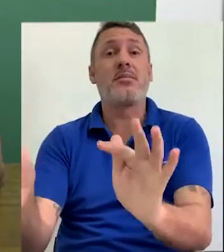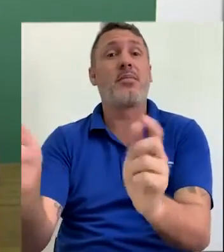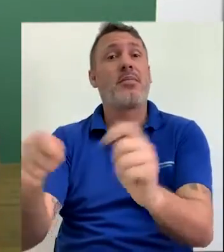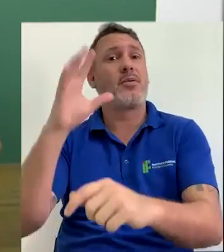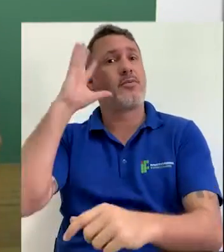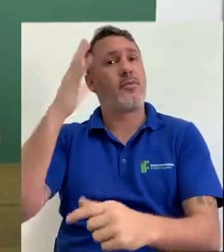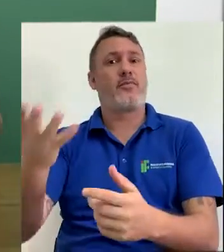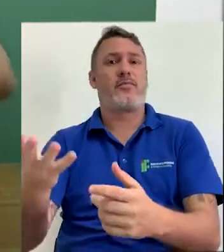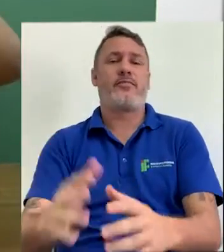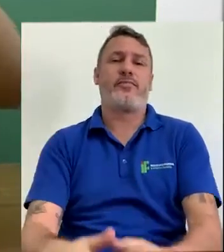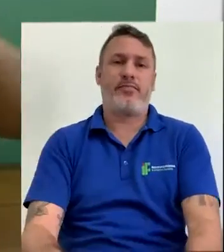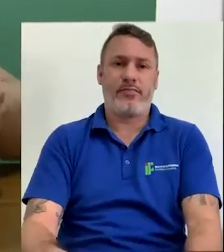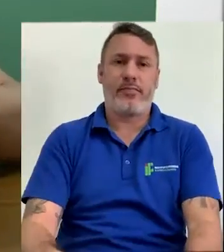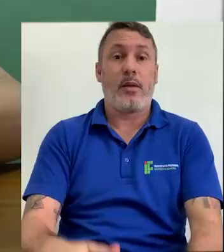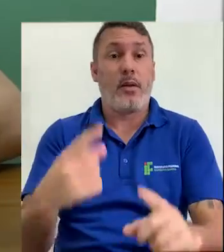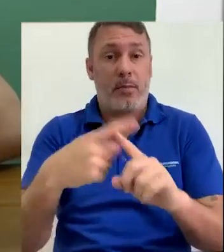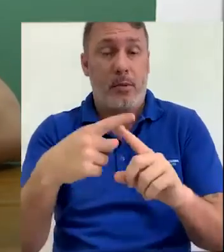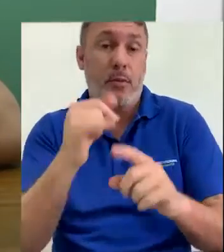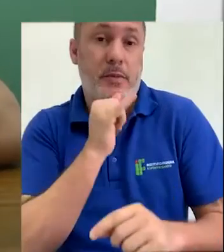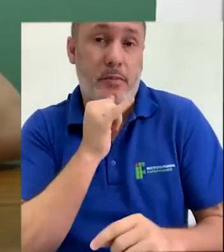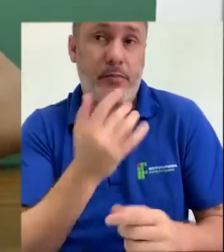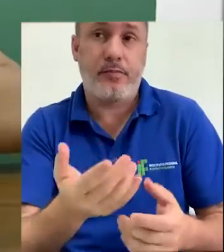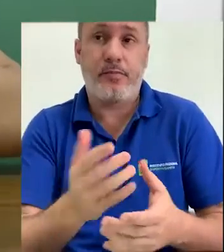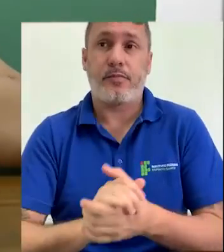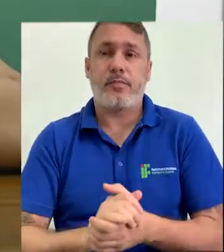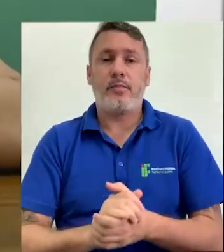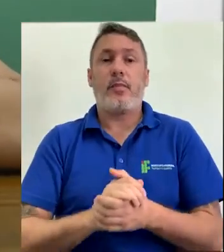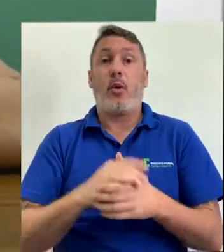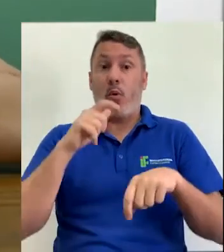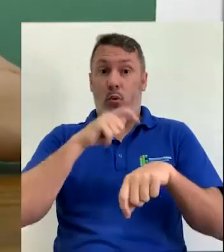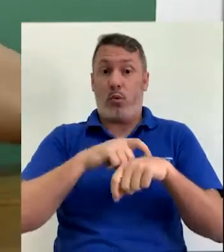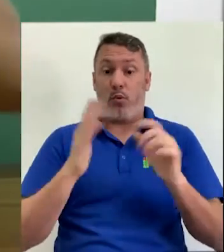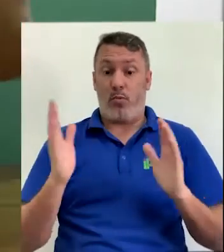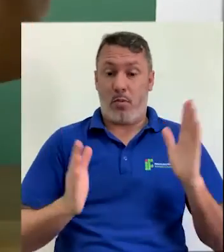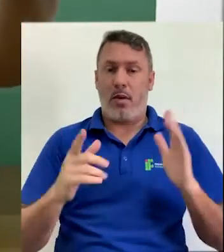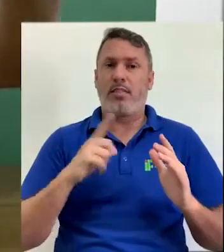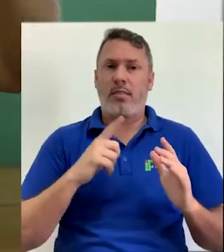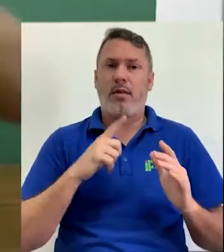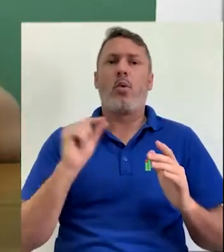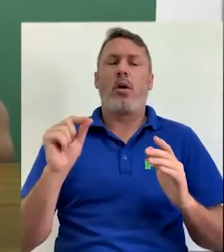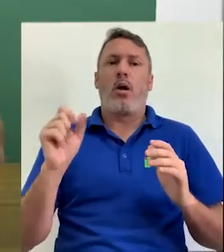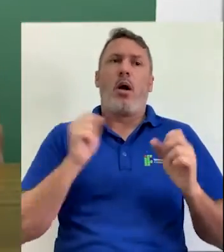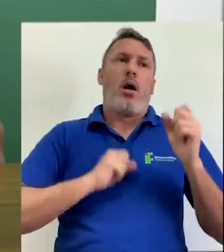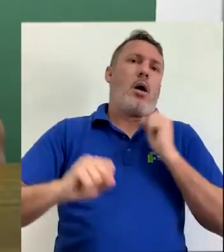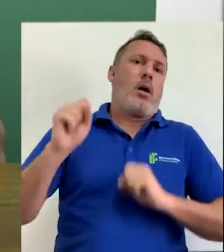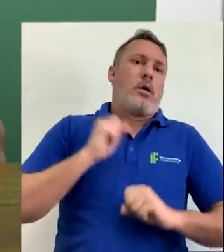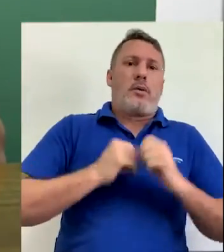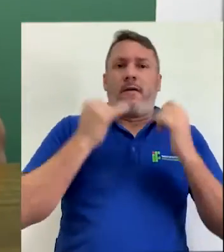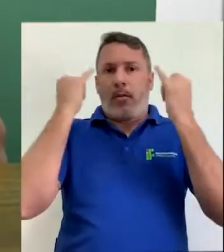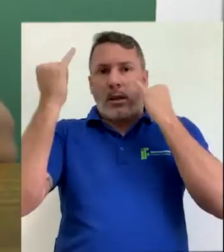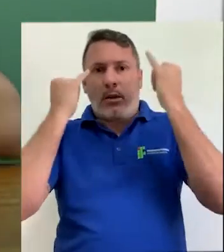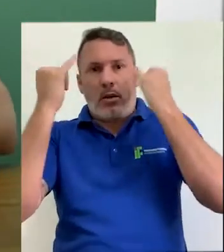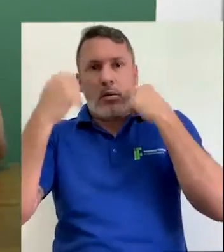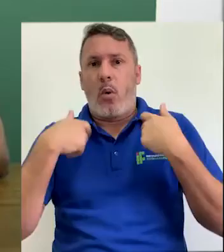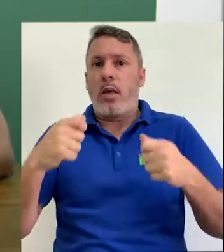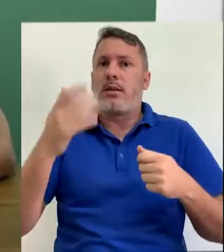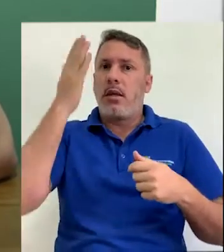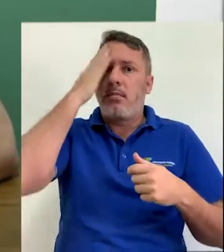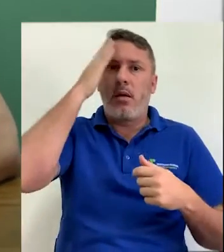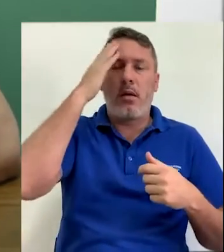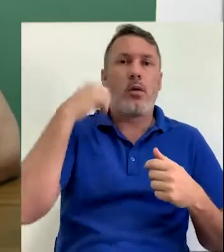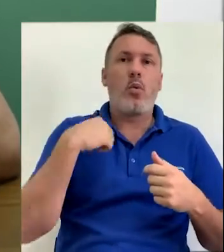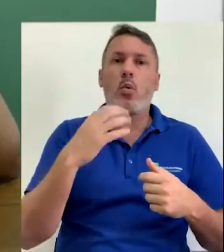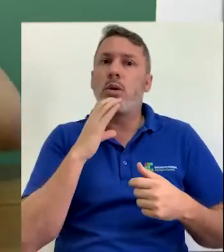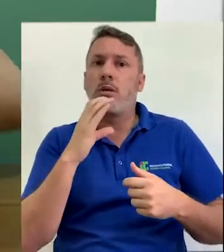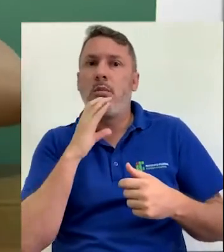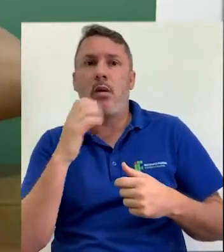exemplo, a gente vive um momento que a ânsia por informação, a ânsia por produzir,